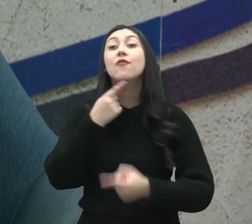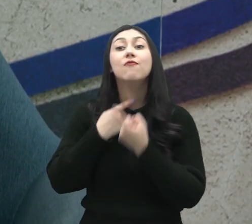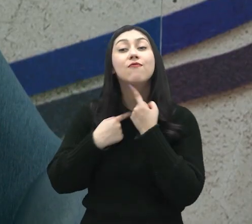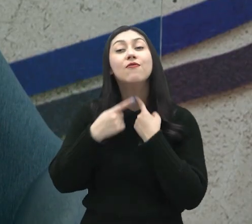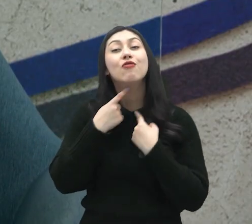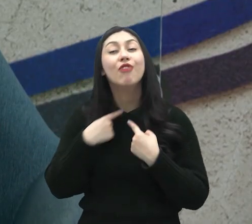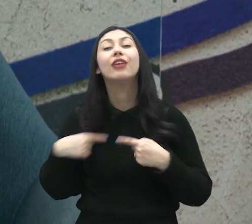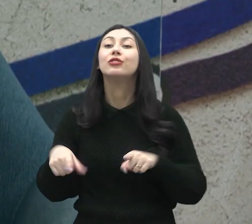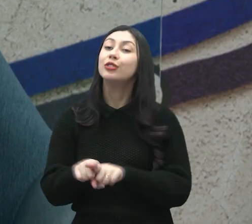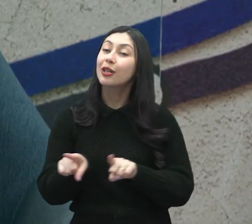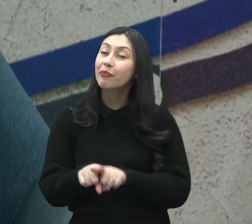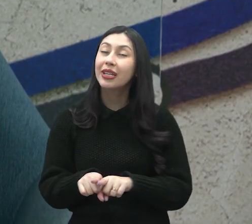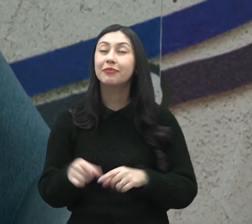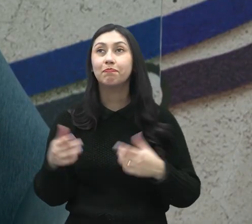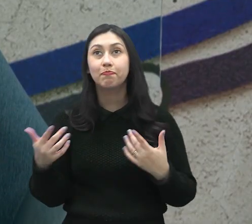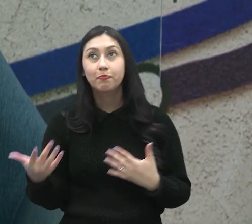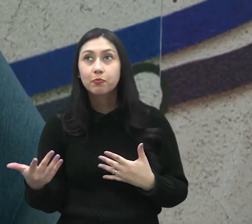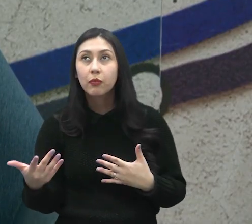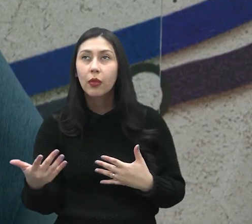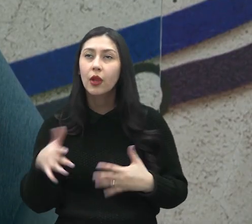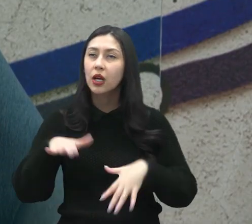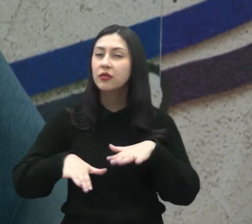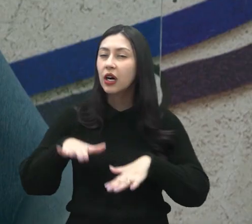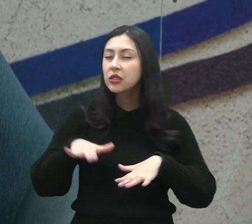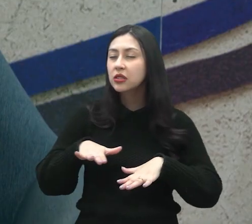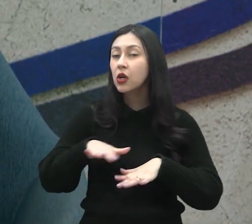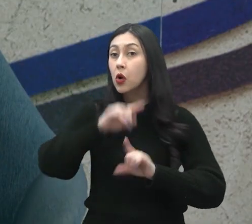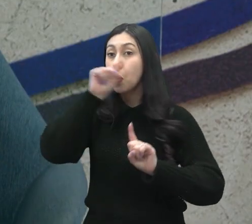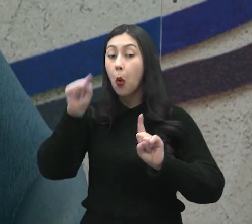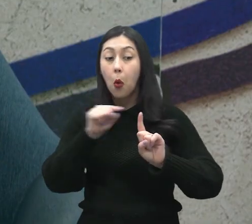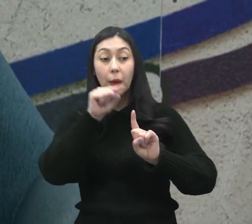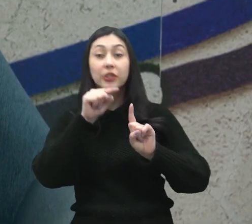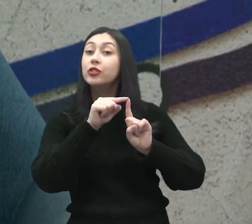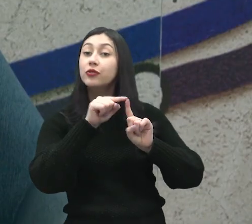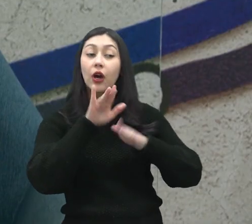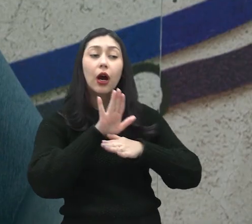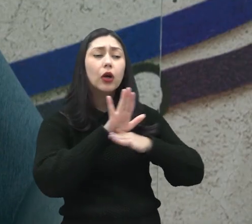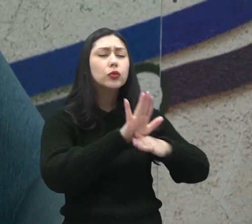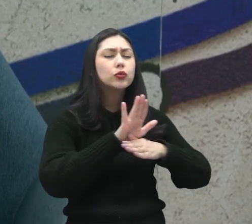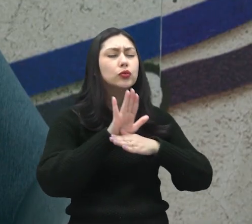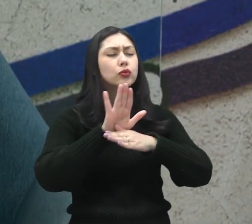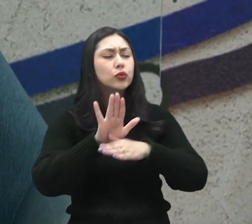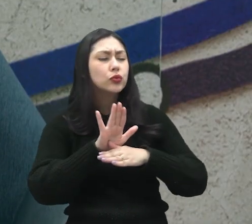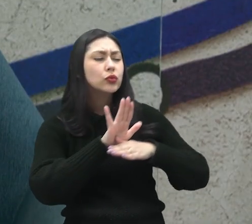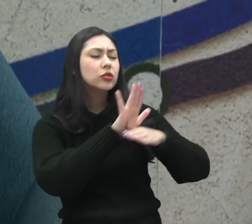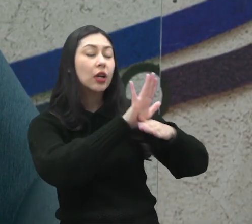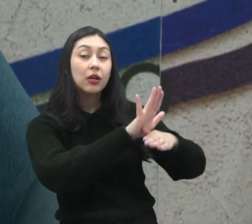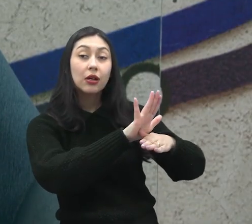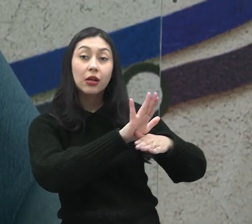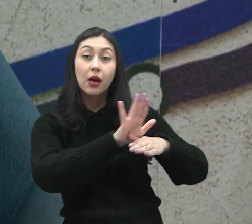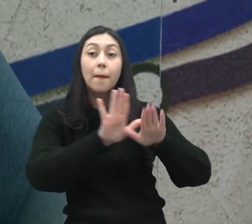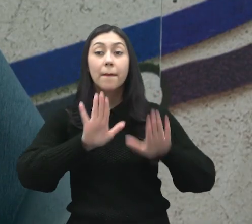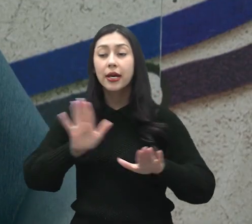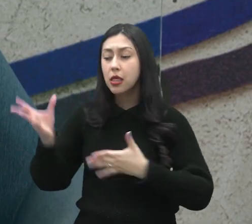diferentes. Então, para ficar mais claro, eu, de repente, tenho como propósito ajudar as pessoas. E dentro dessa